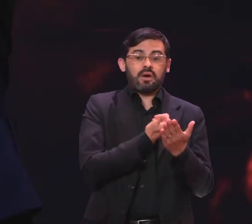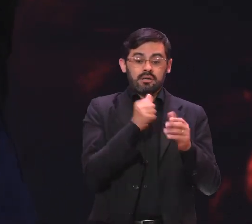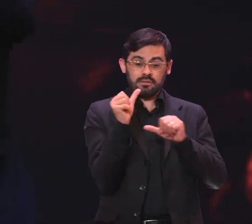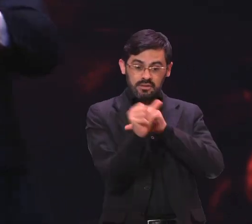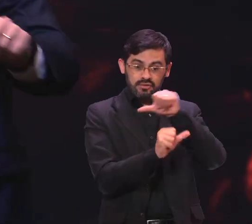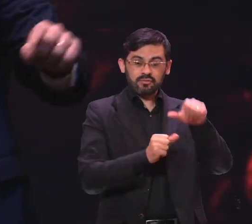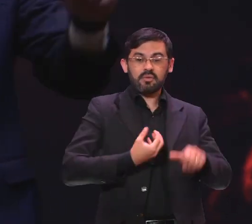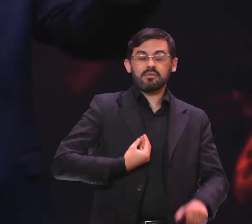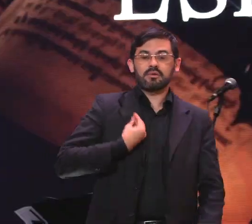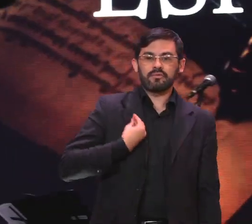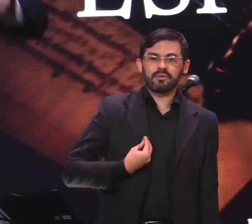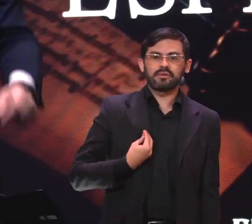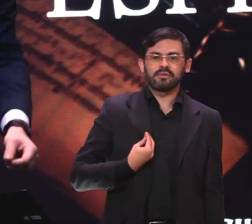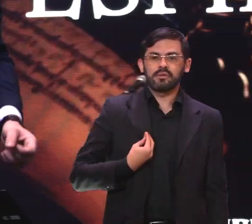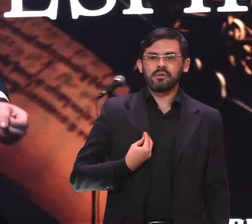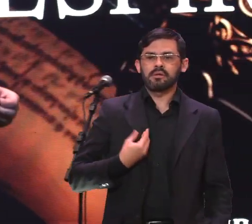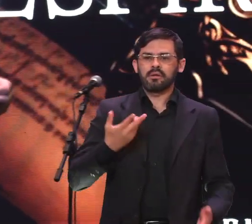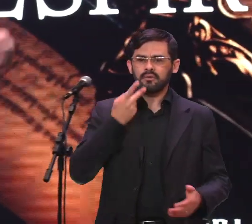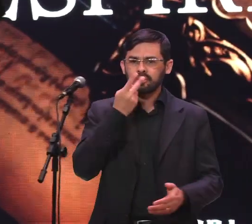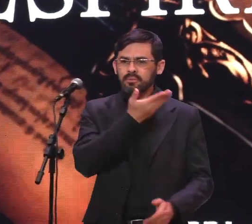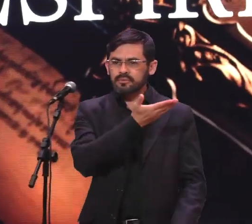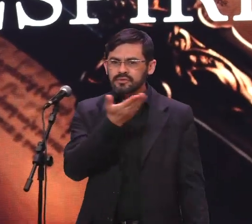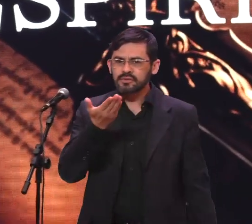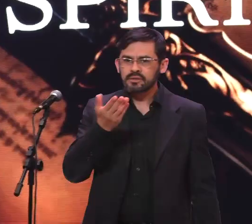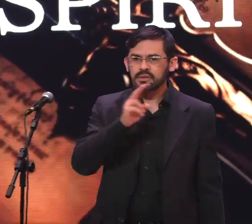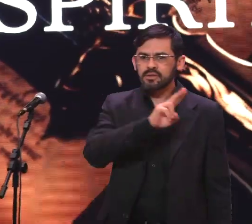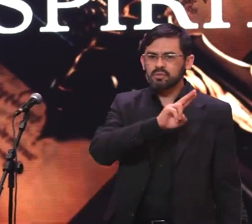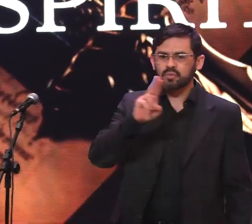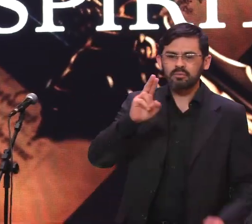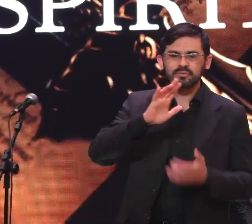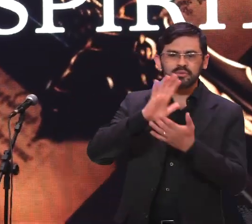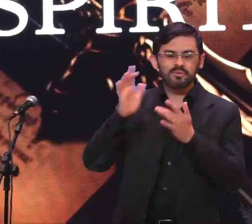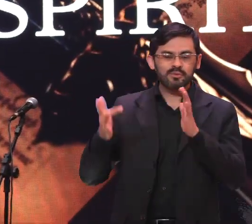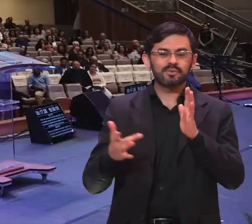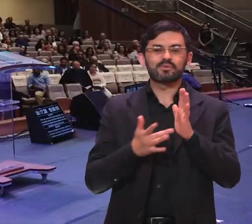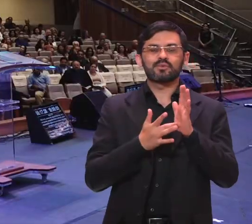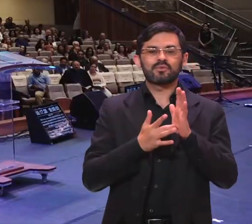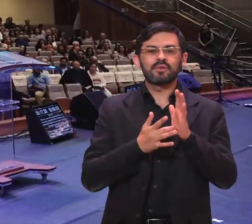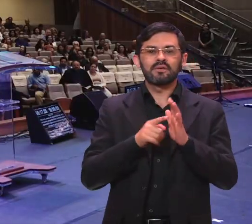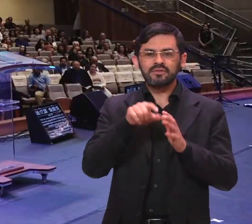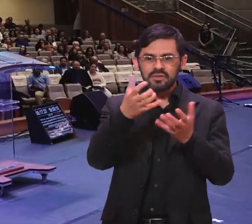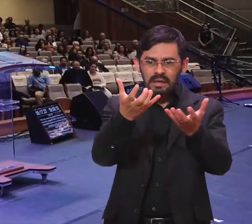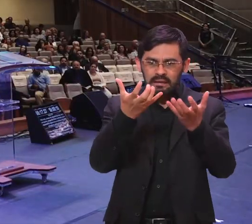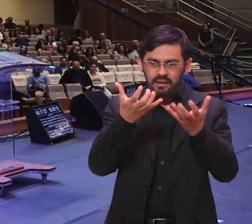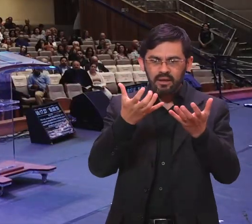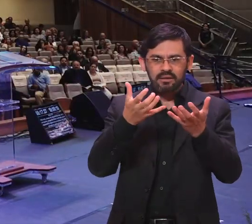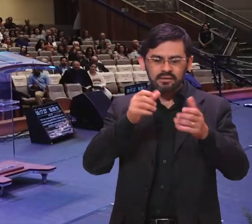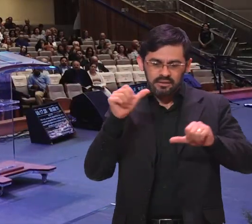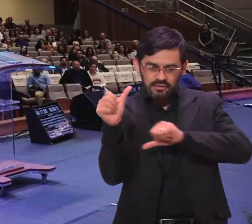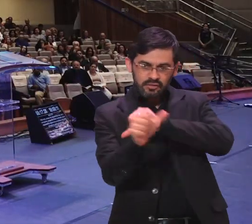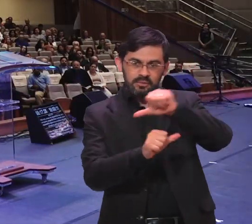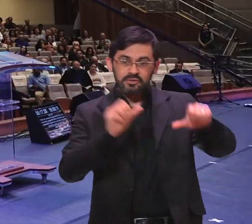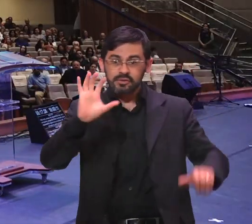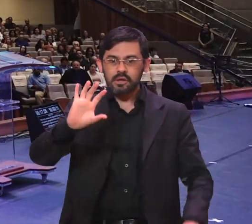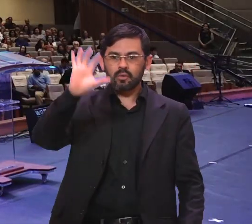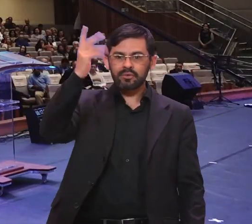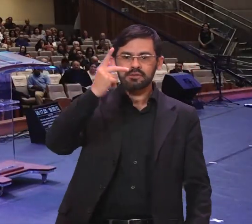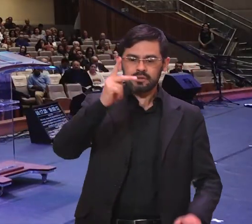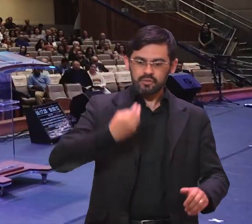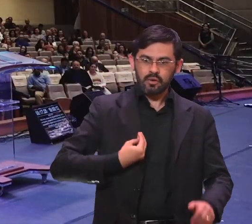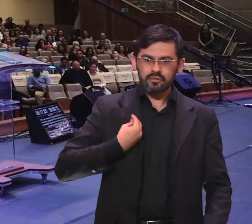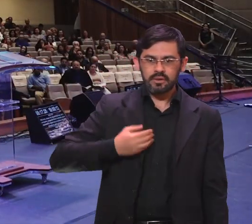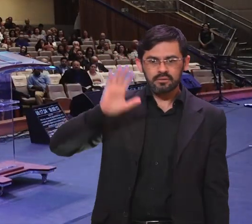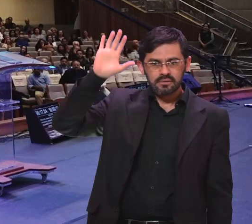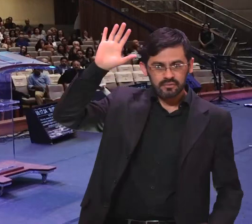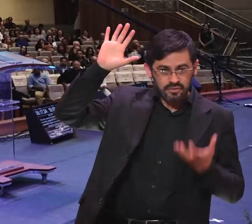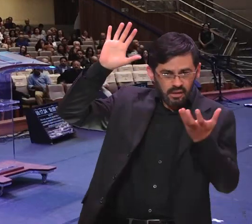viva. Deixa eu te dizer algo. Em nome de Jesus, você quer que transformações aconteçam na sua vida? Levante